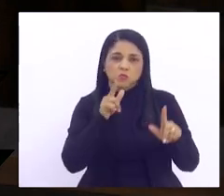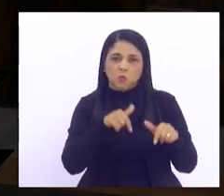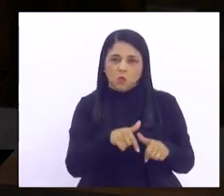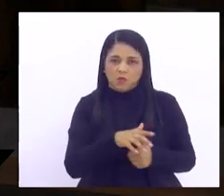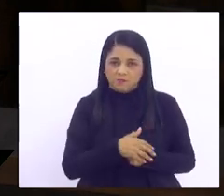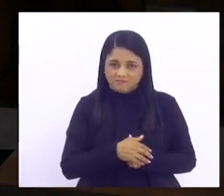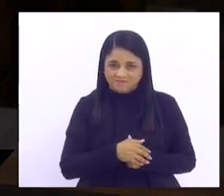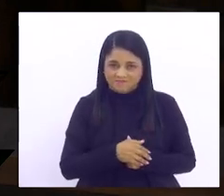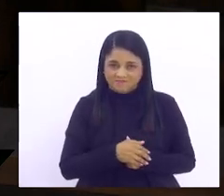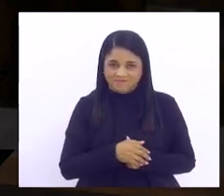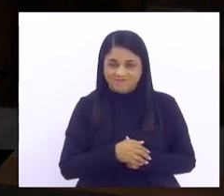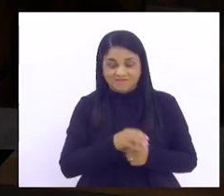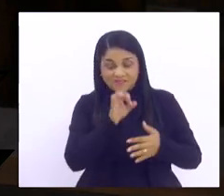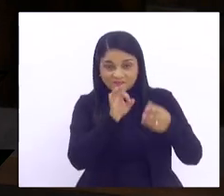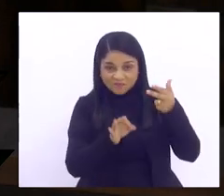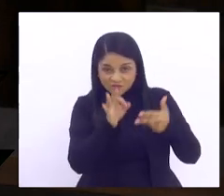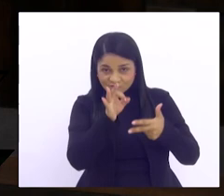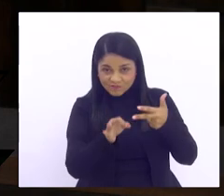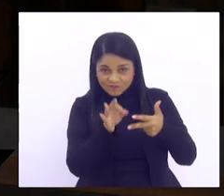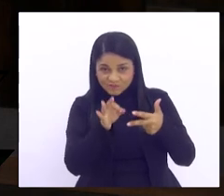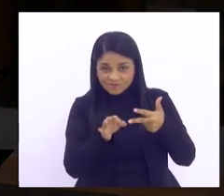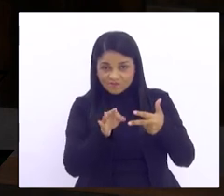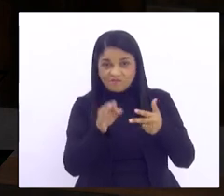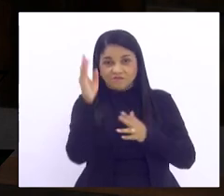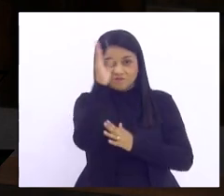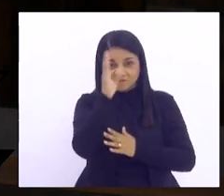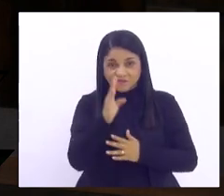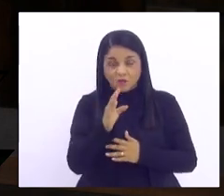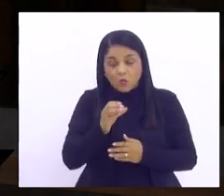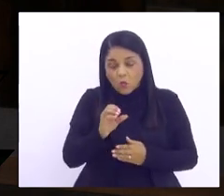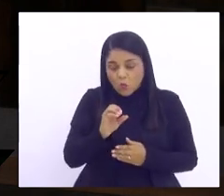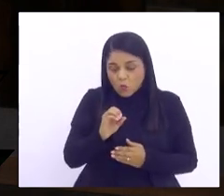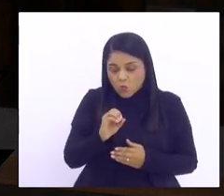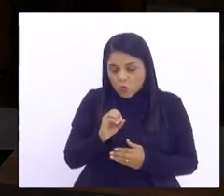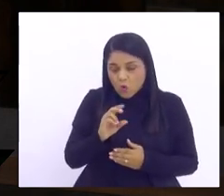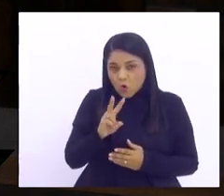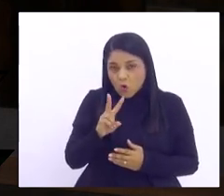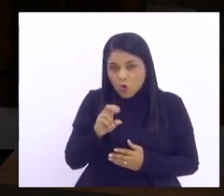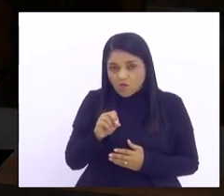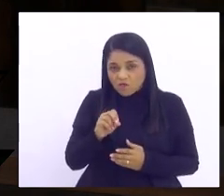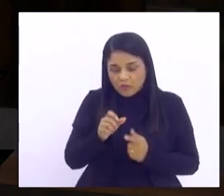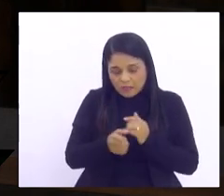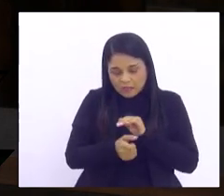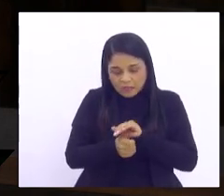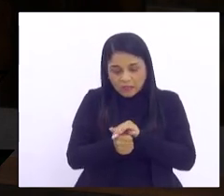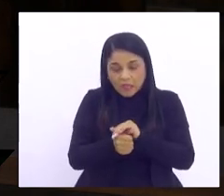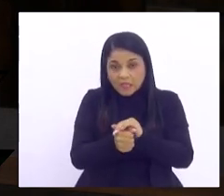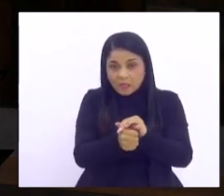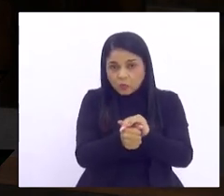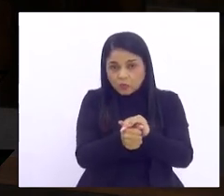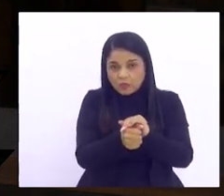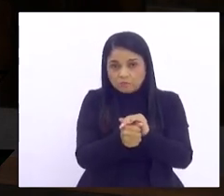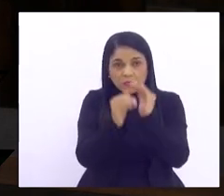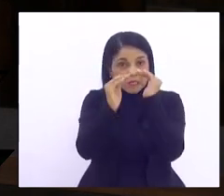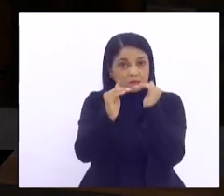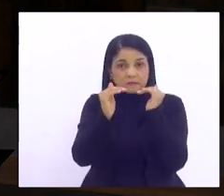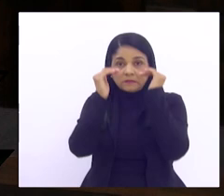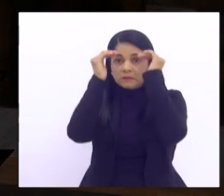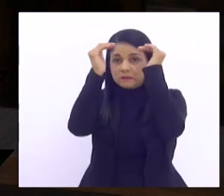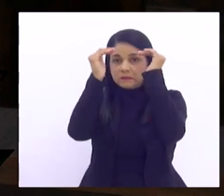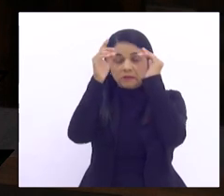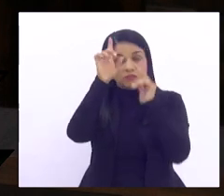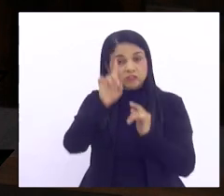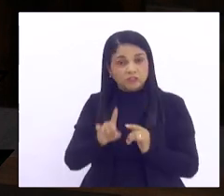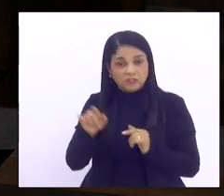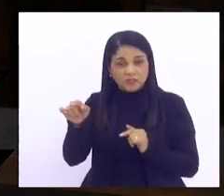no ordenamento jurídico brasileiro, o ovo de tartaruga tem uma proteção jurídica superior à do ser humano. Se eu for ali na